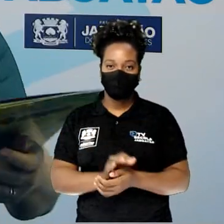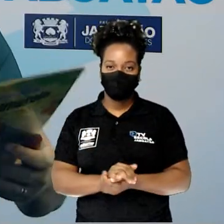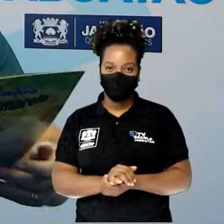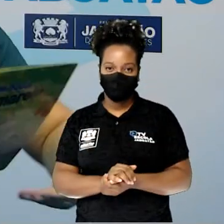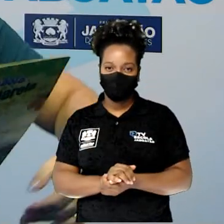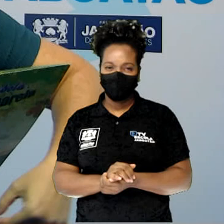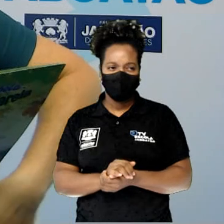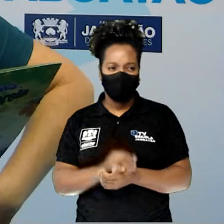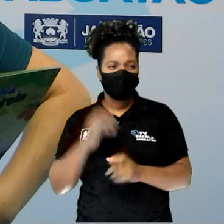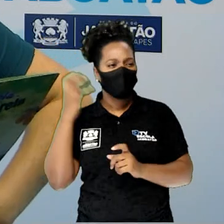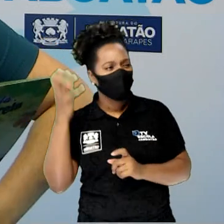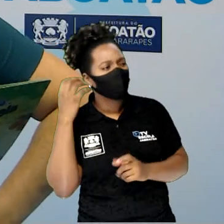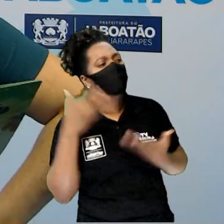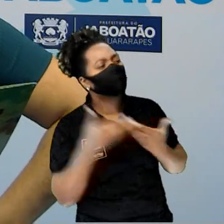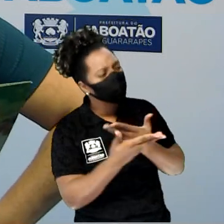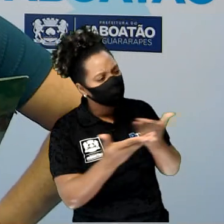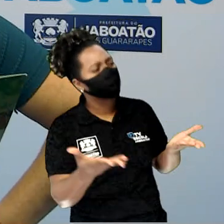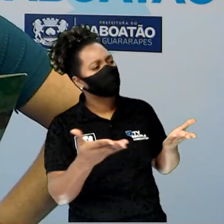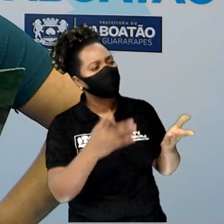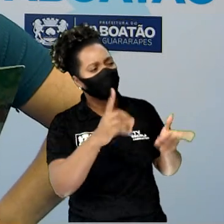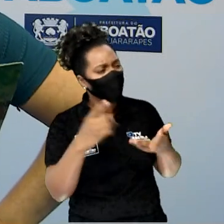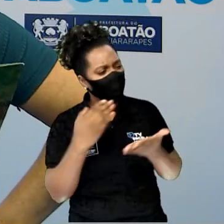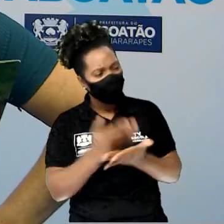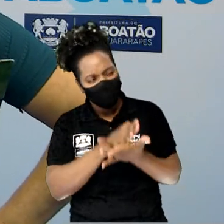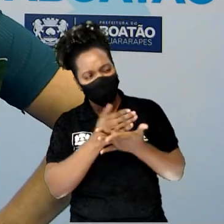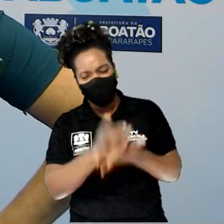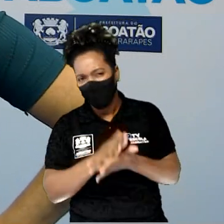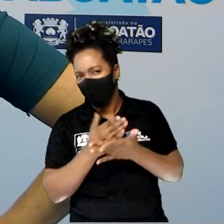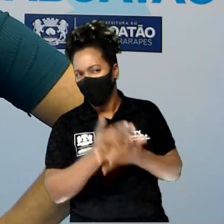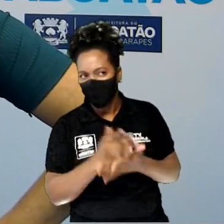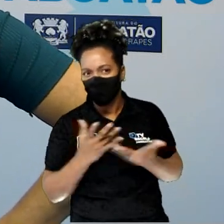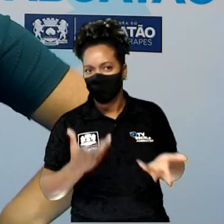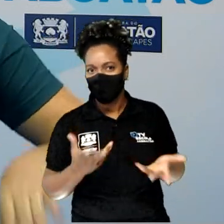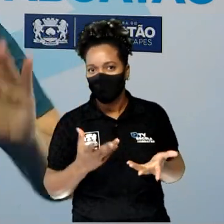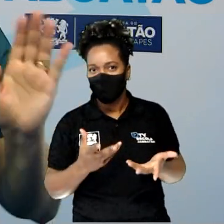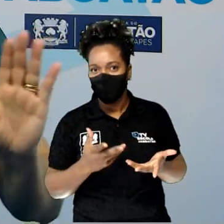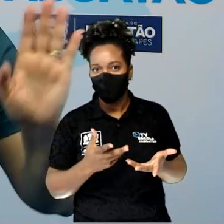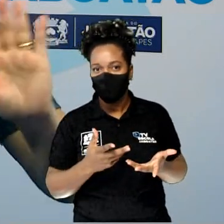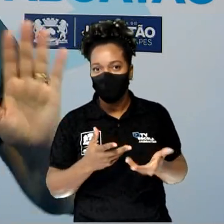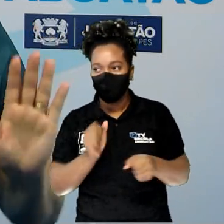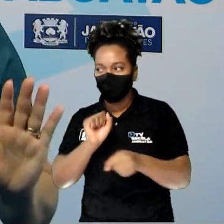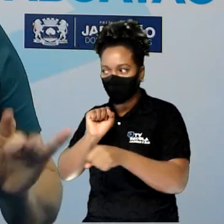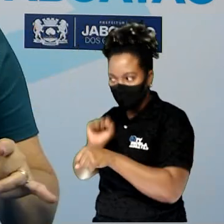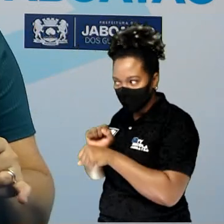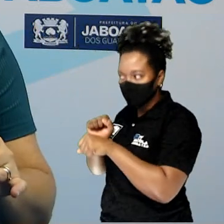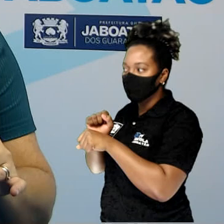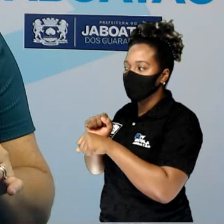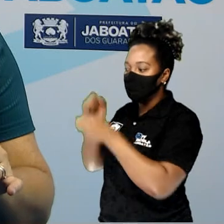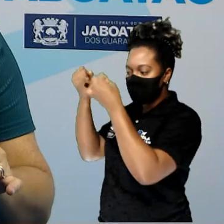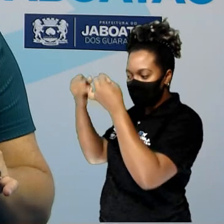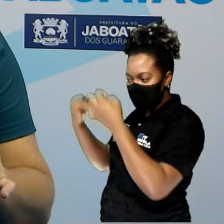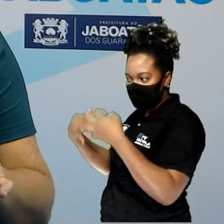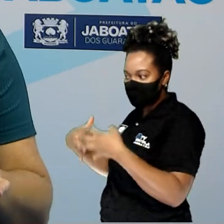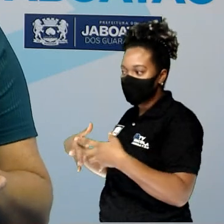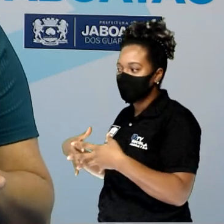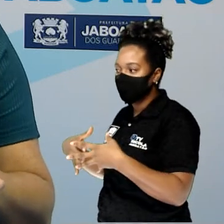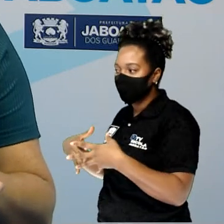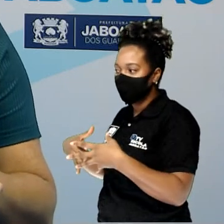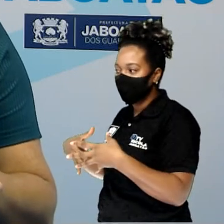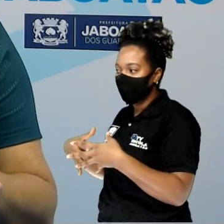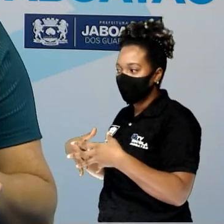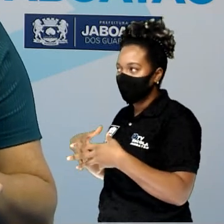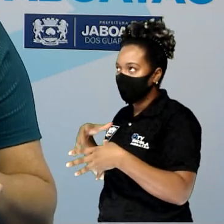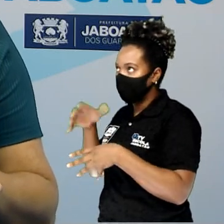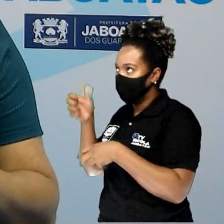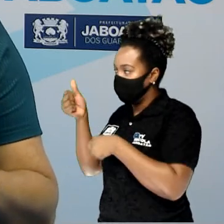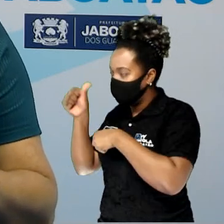Que cantoria é essa que vem aqui me incomodar? Prontamente a anta parou para a bruxa explicar. Ruim como